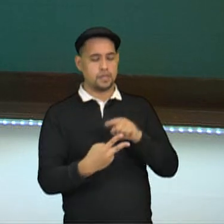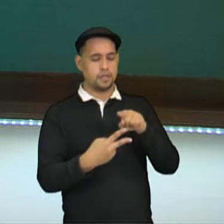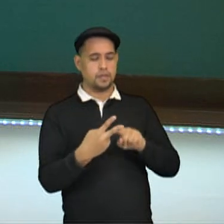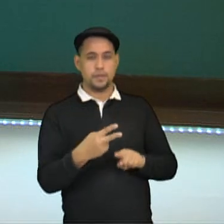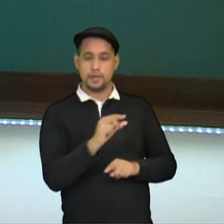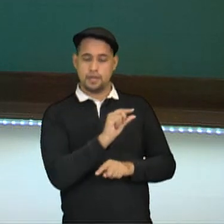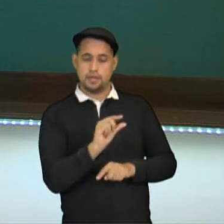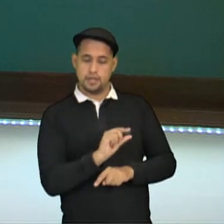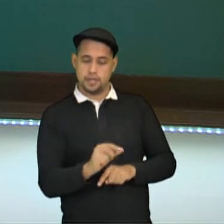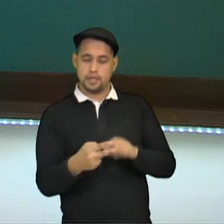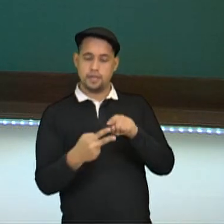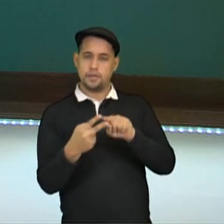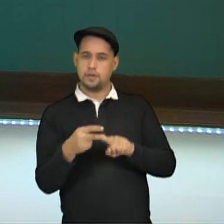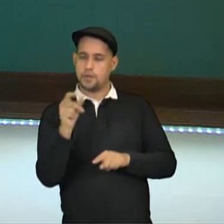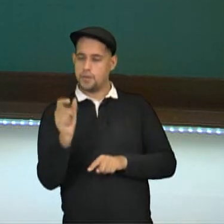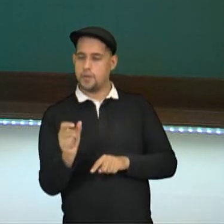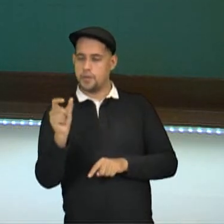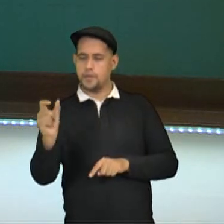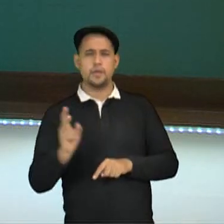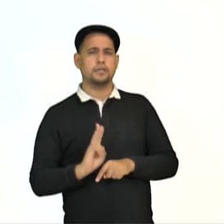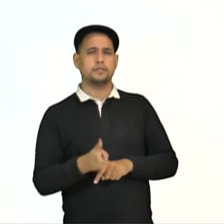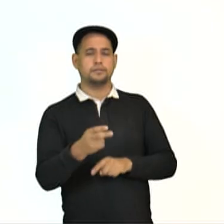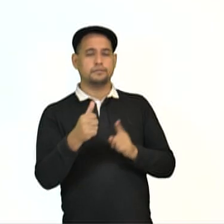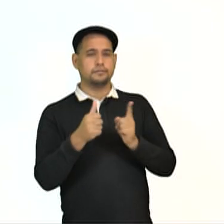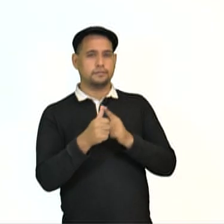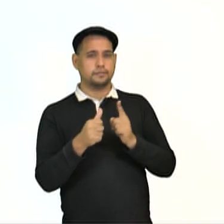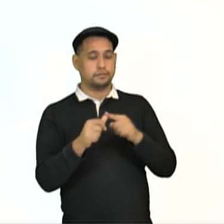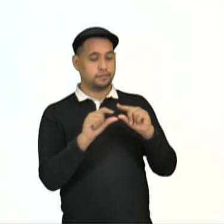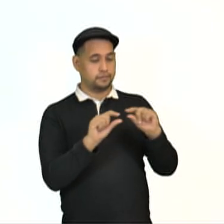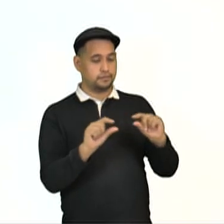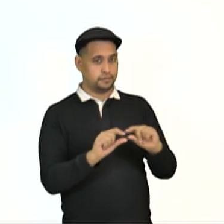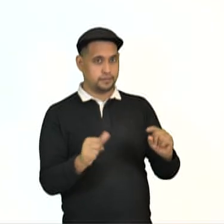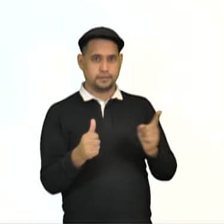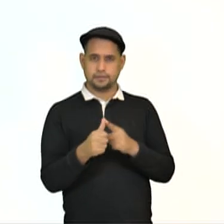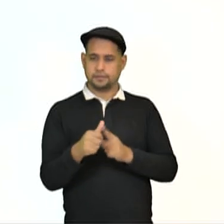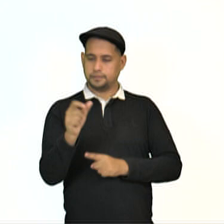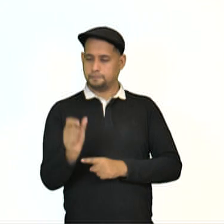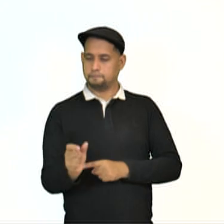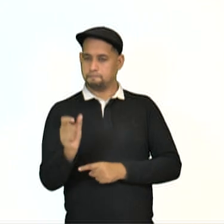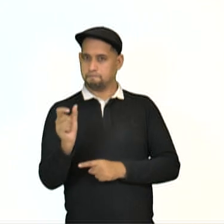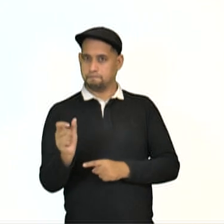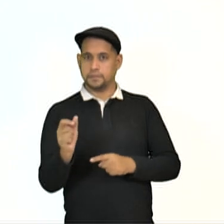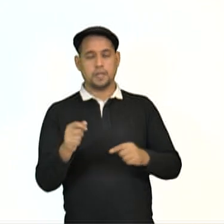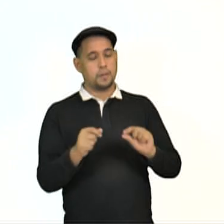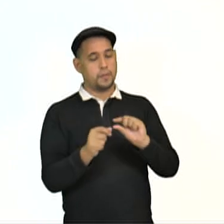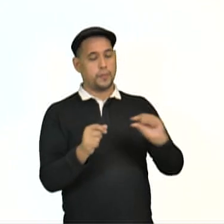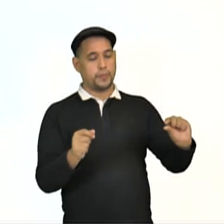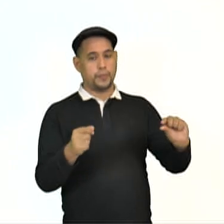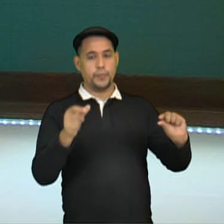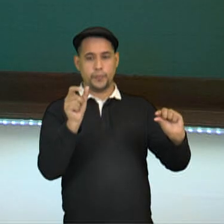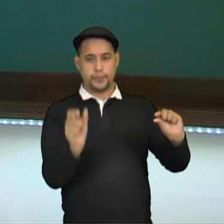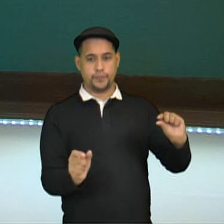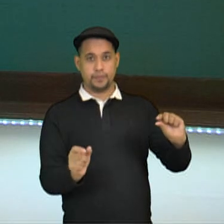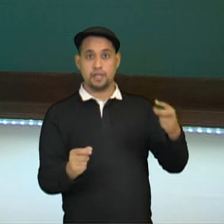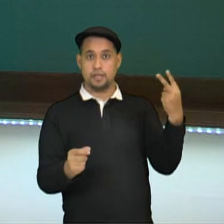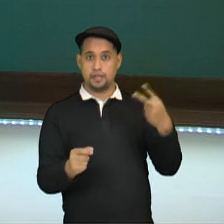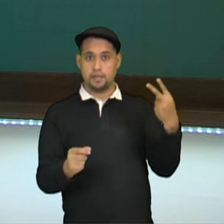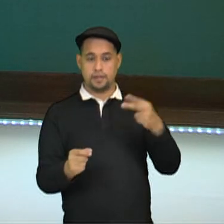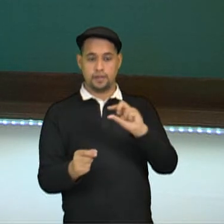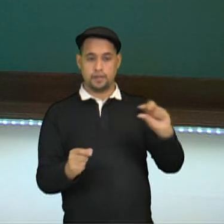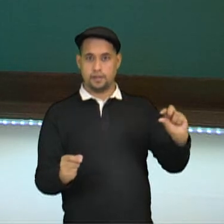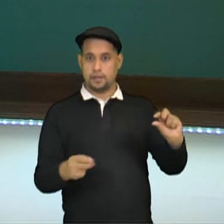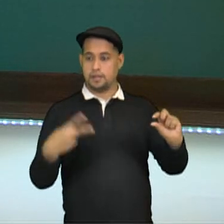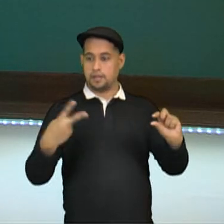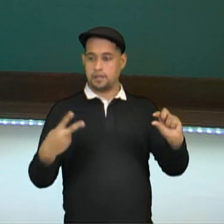e 2 colunas. Então, sempre a primeira linha com a primeira coluna. Segunda linha, segunda coluna. E